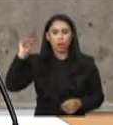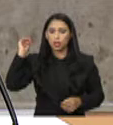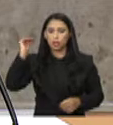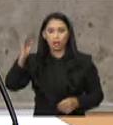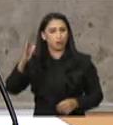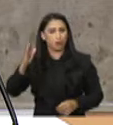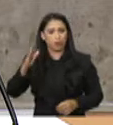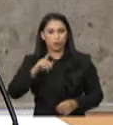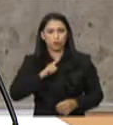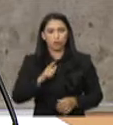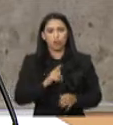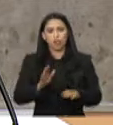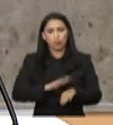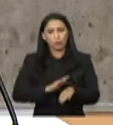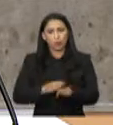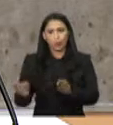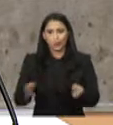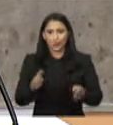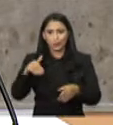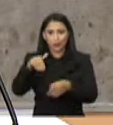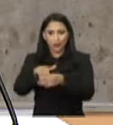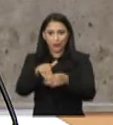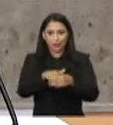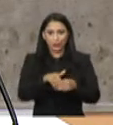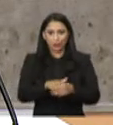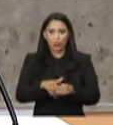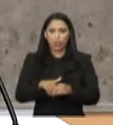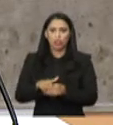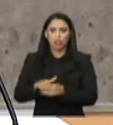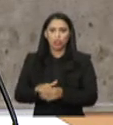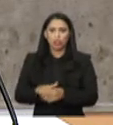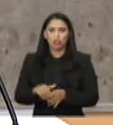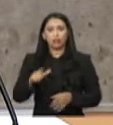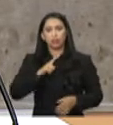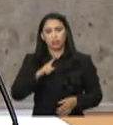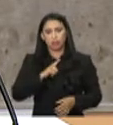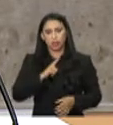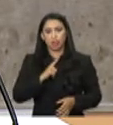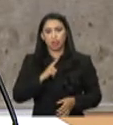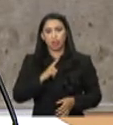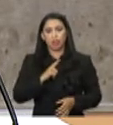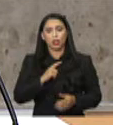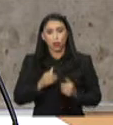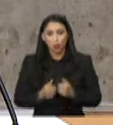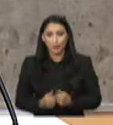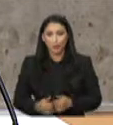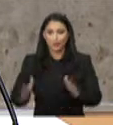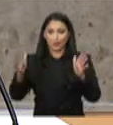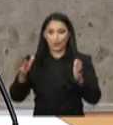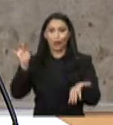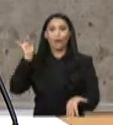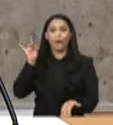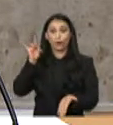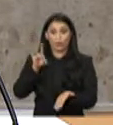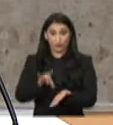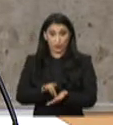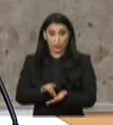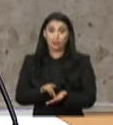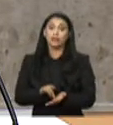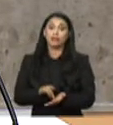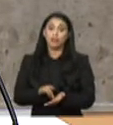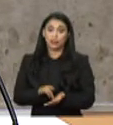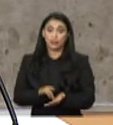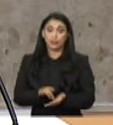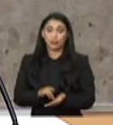durante esse período eleitoral que se inicia oficialmente agora e